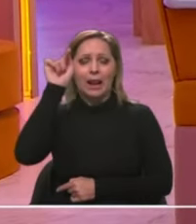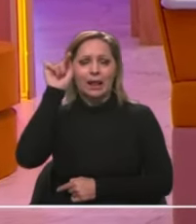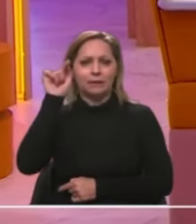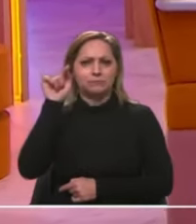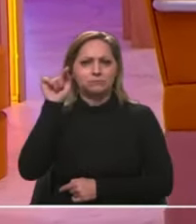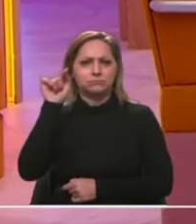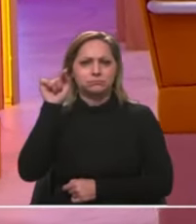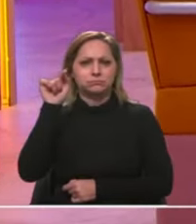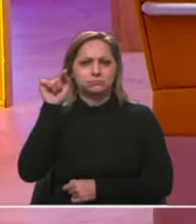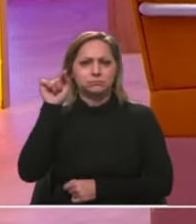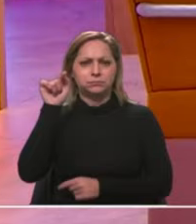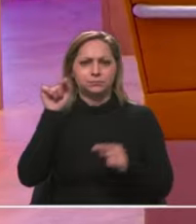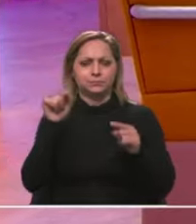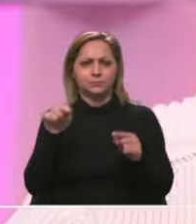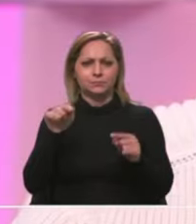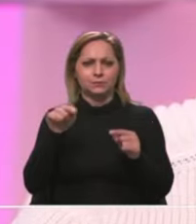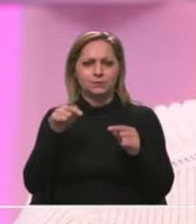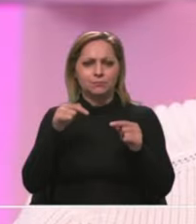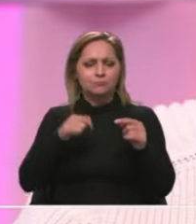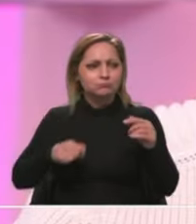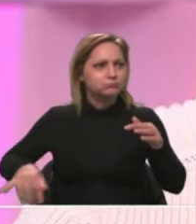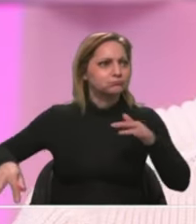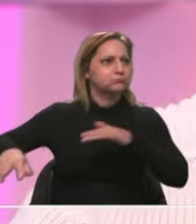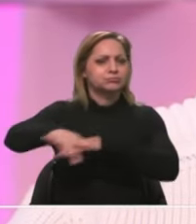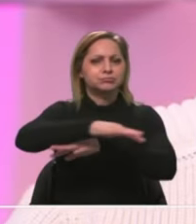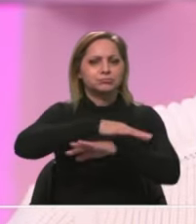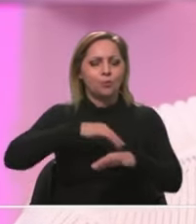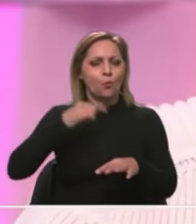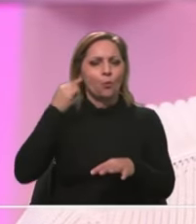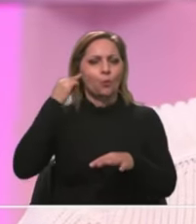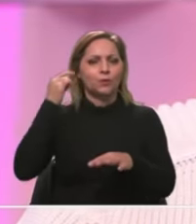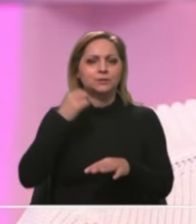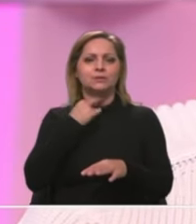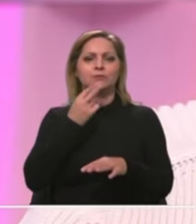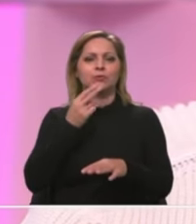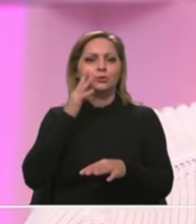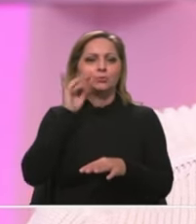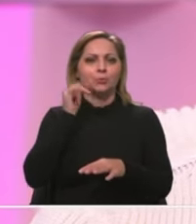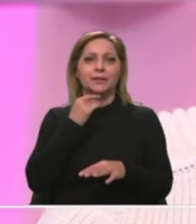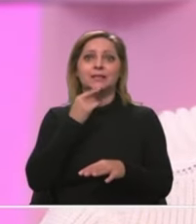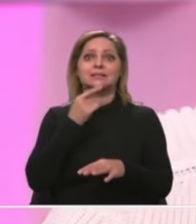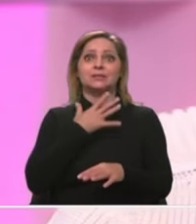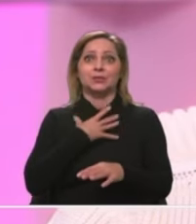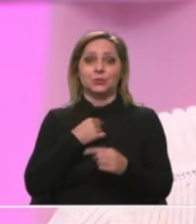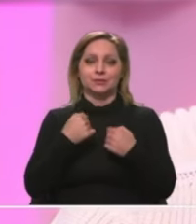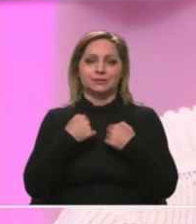meio daquele público todo, ouço a voz do meu pai dizer que gosta de mim.